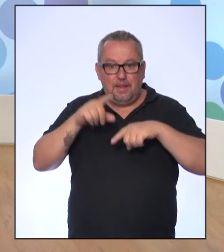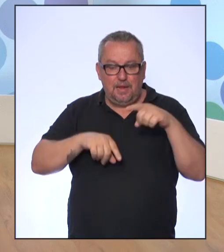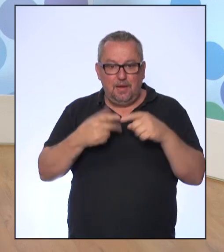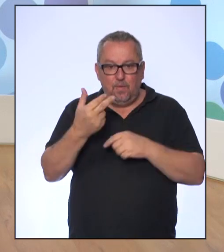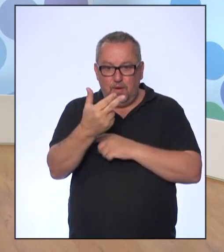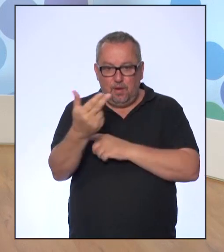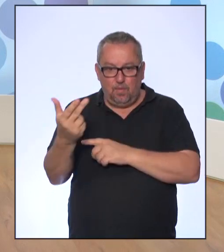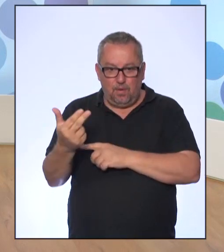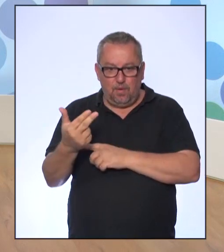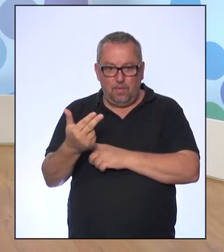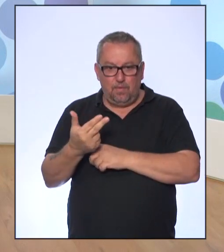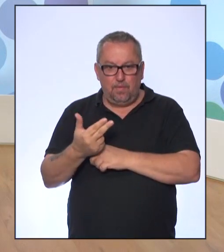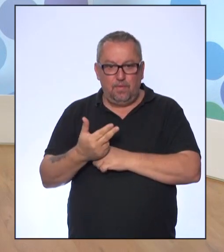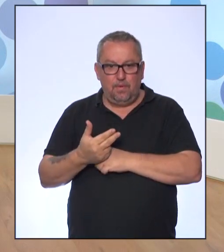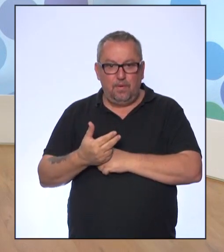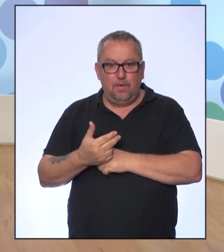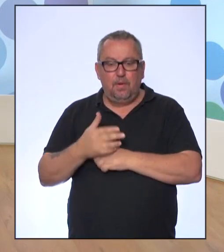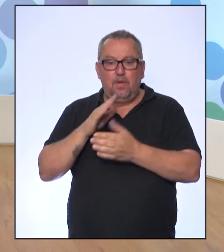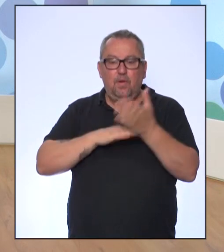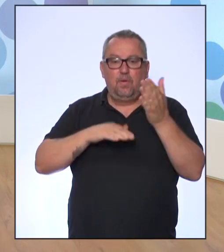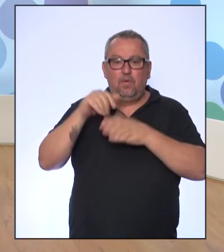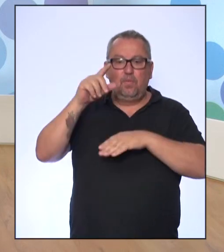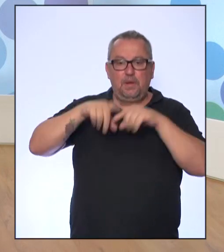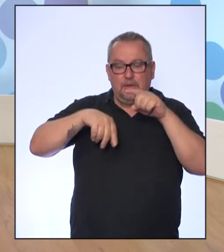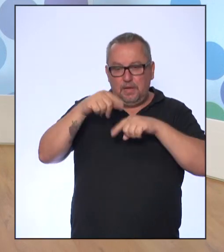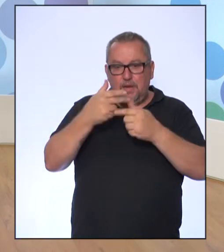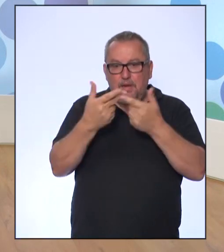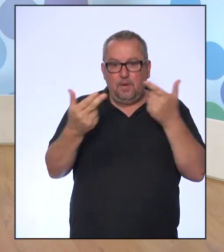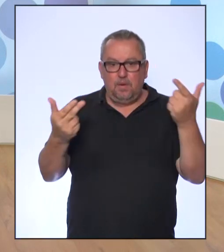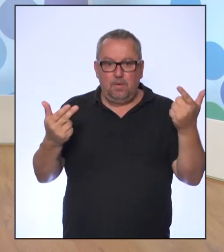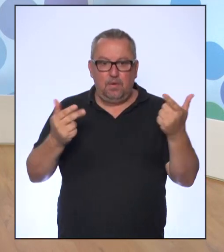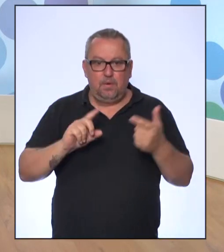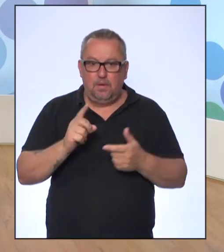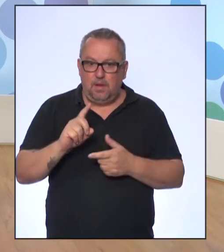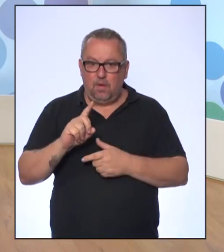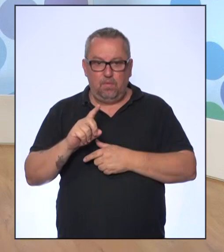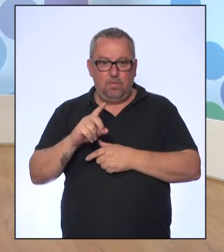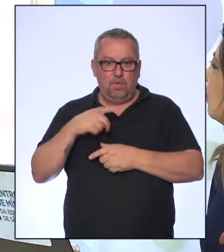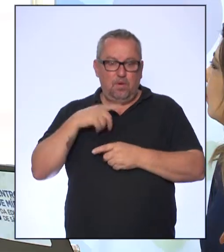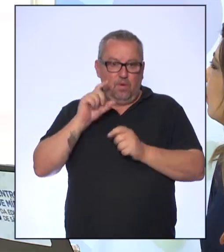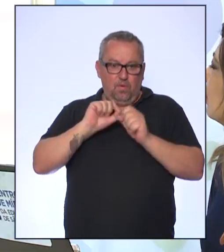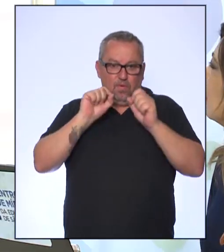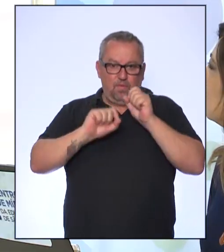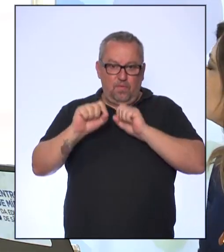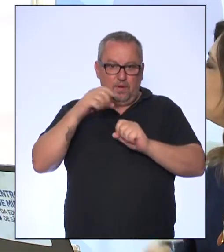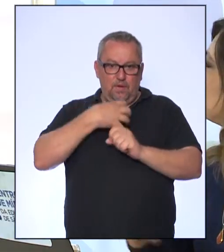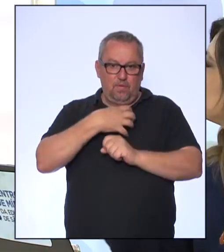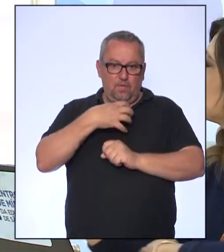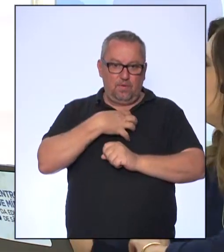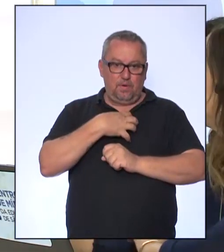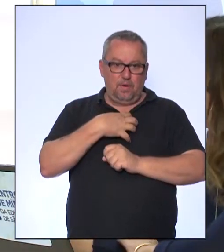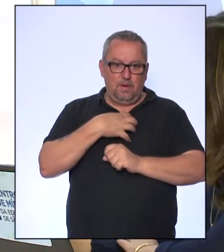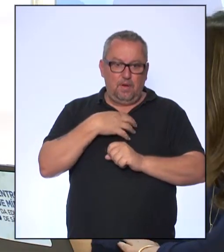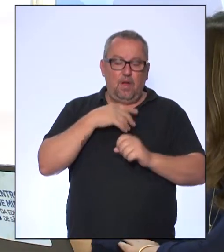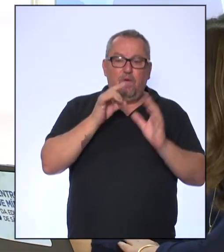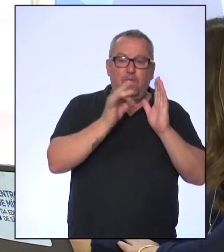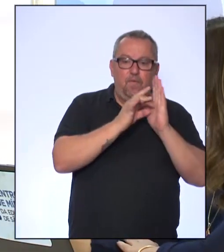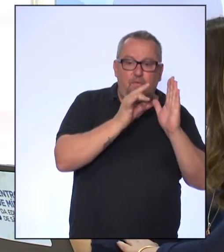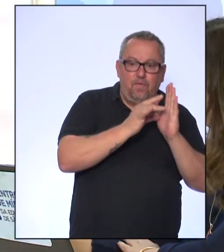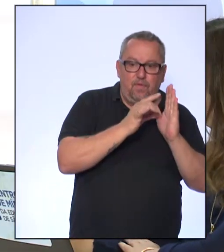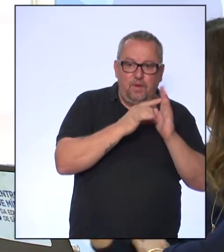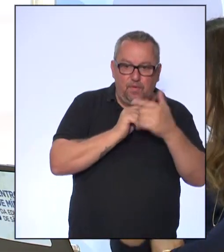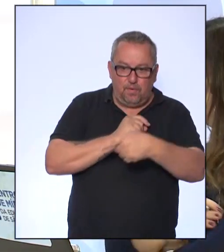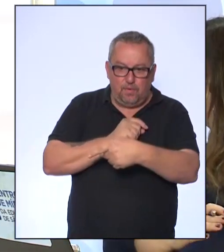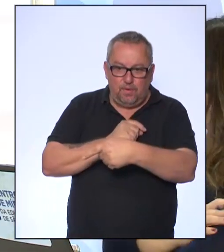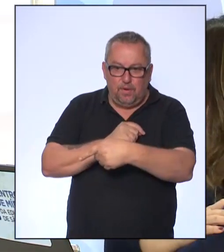igual? Todas as matérias são iguais? Todos os materiais são iguais? Não, eu não sou feito de uma composição, esse vidro de uma outra